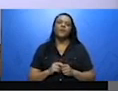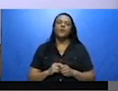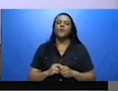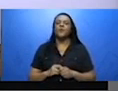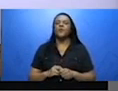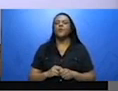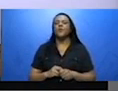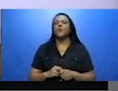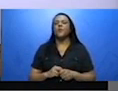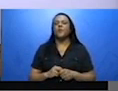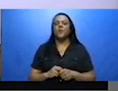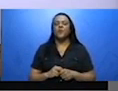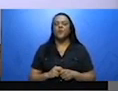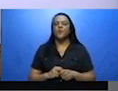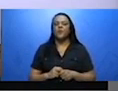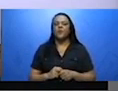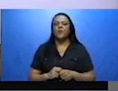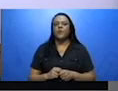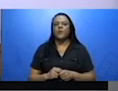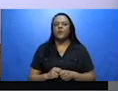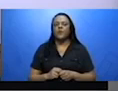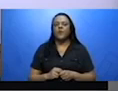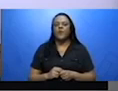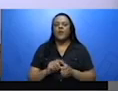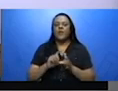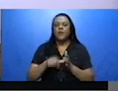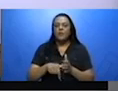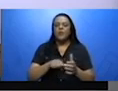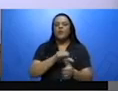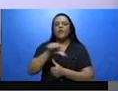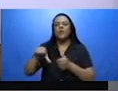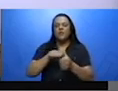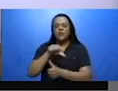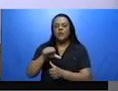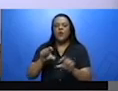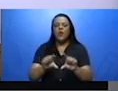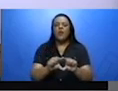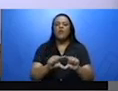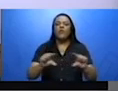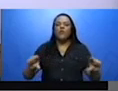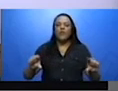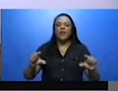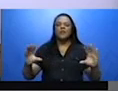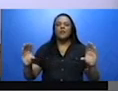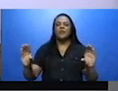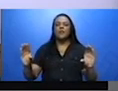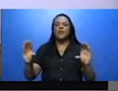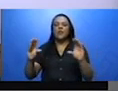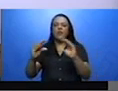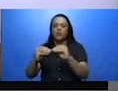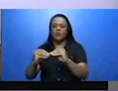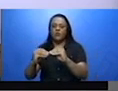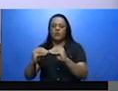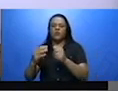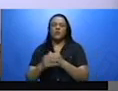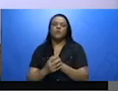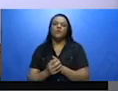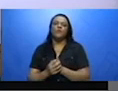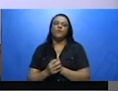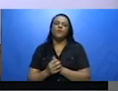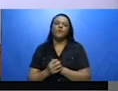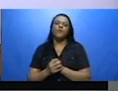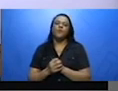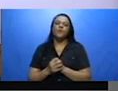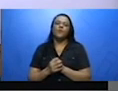e nós vamos para reduzida. Saem o quê? Saem essas conjunções